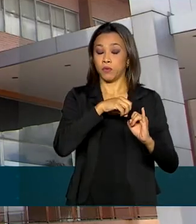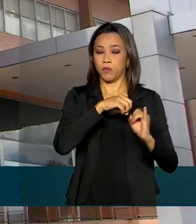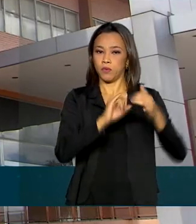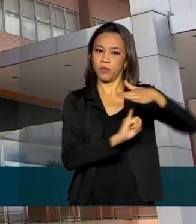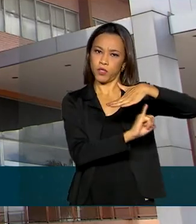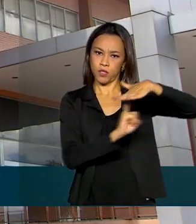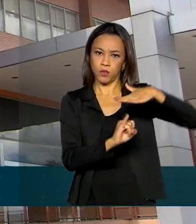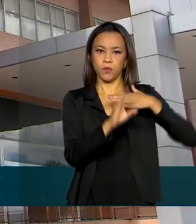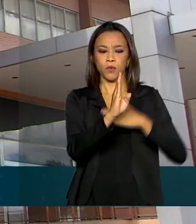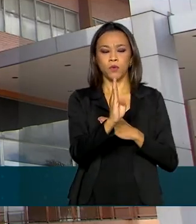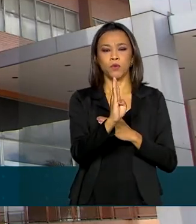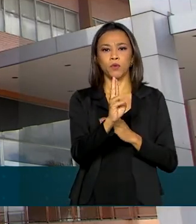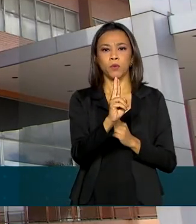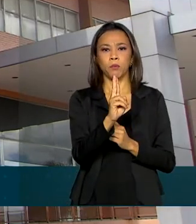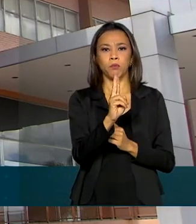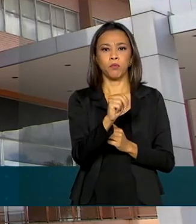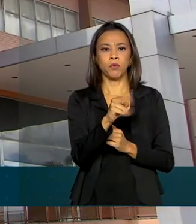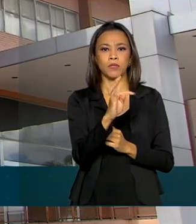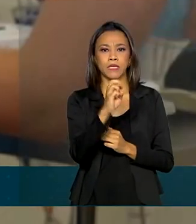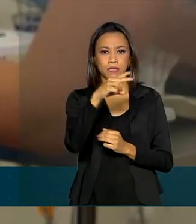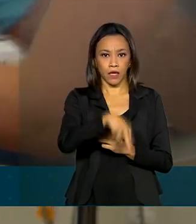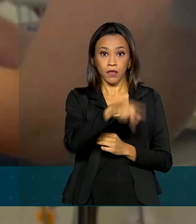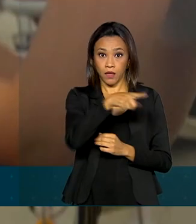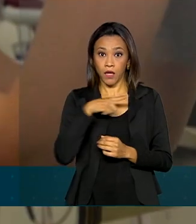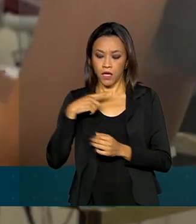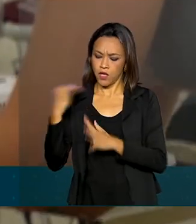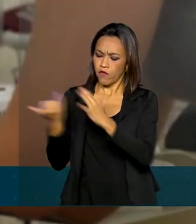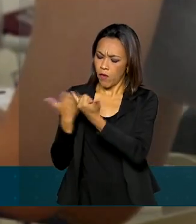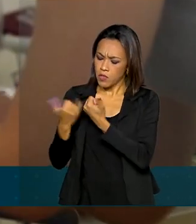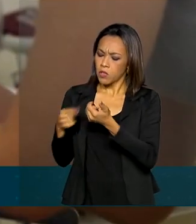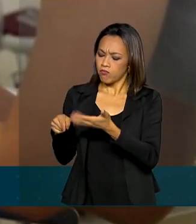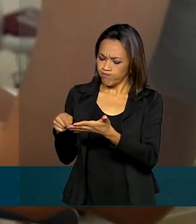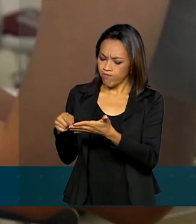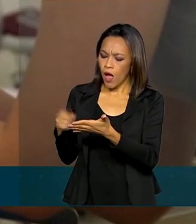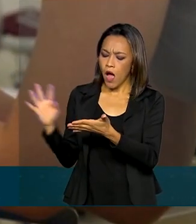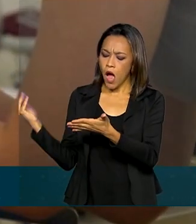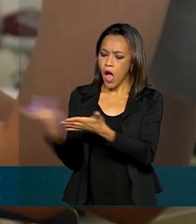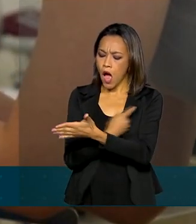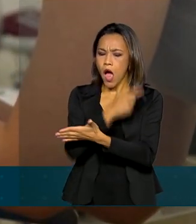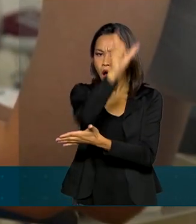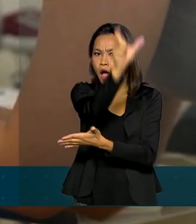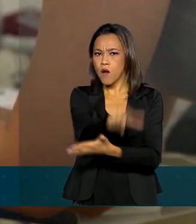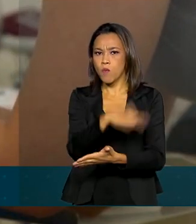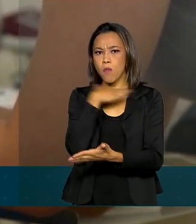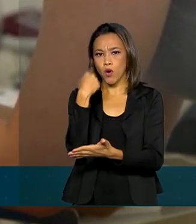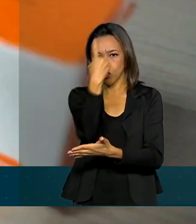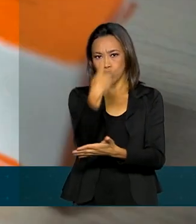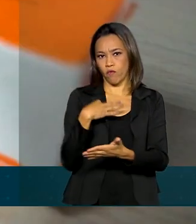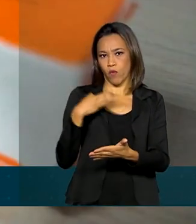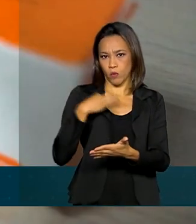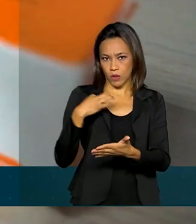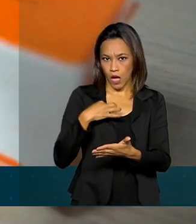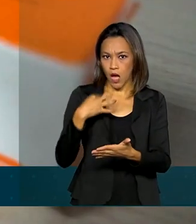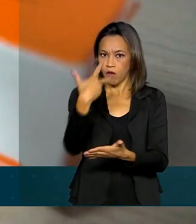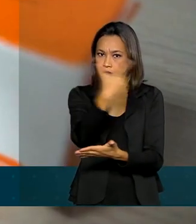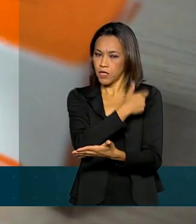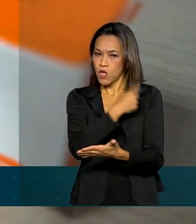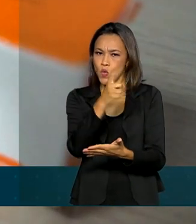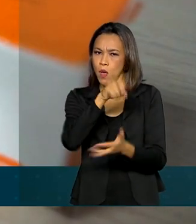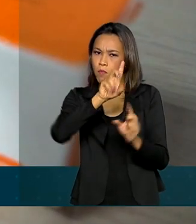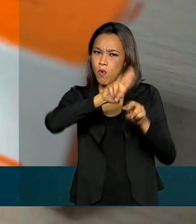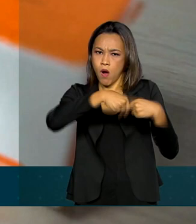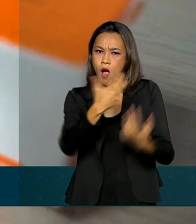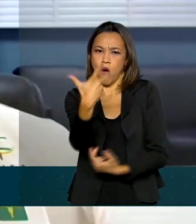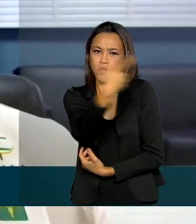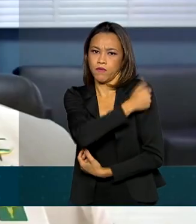E agora a agência tem informações que garantem que o evento adverso grave ocorrido com um dos voluntários não tem relação